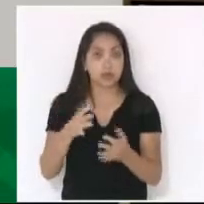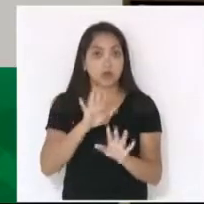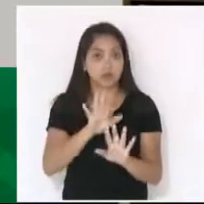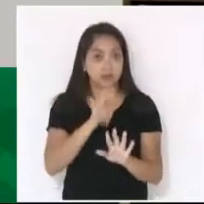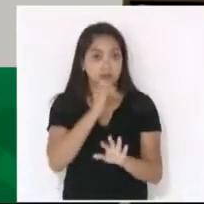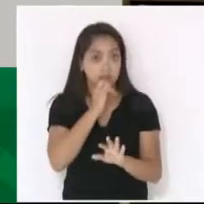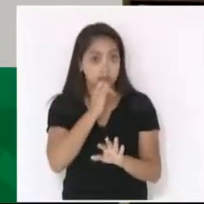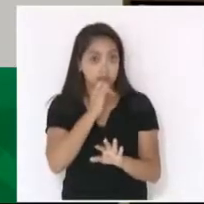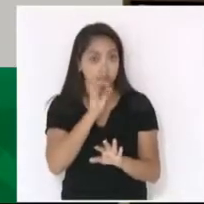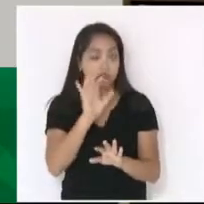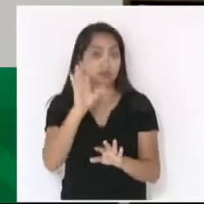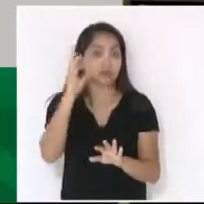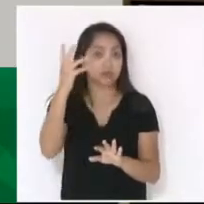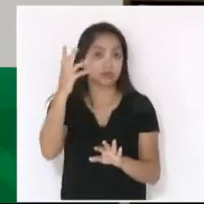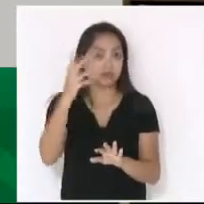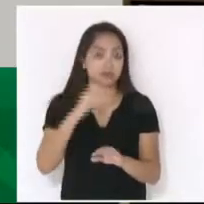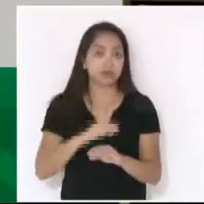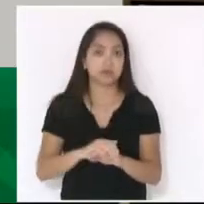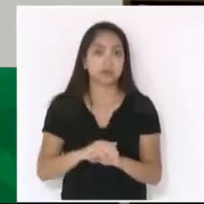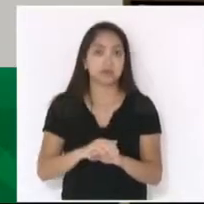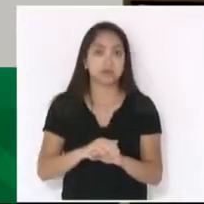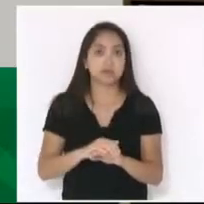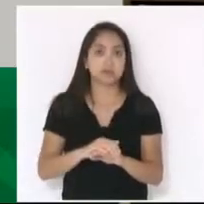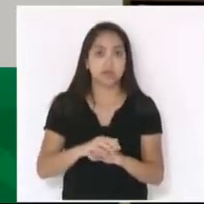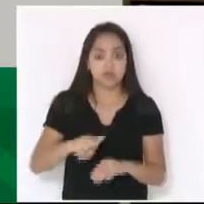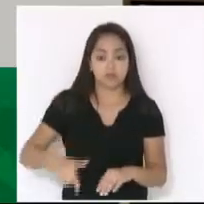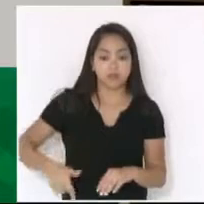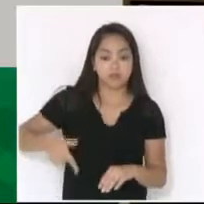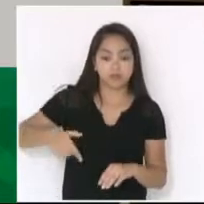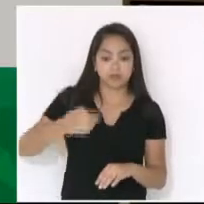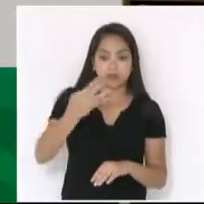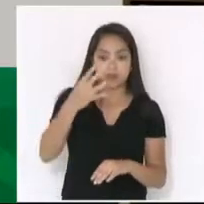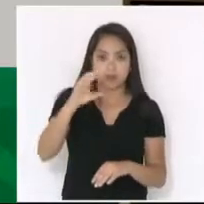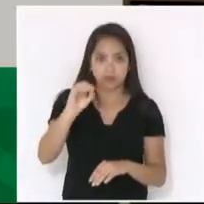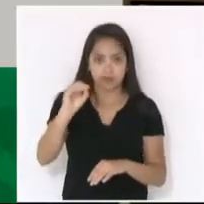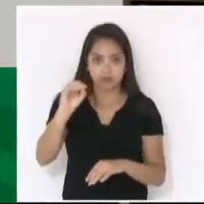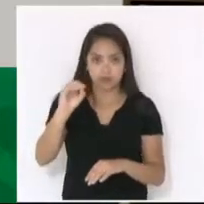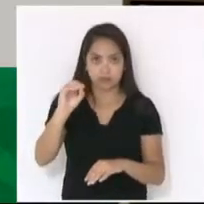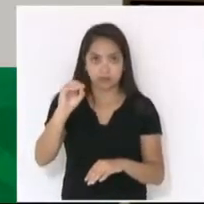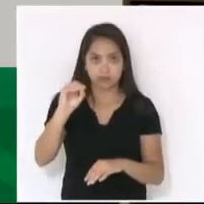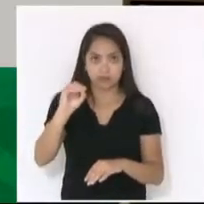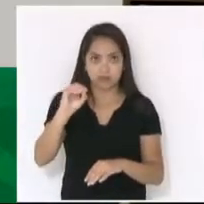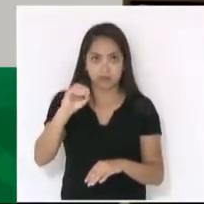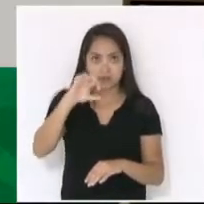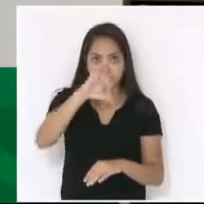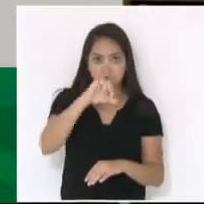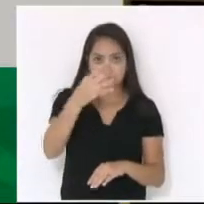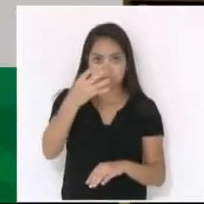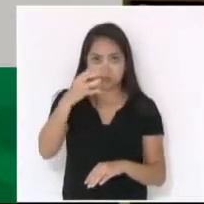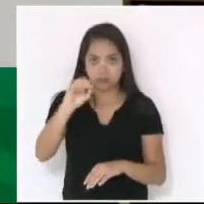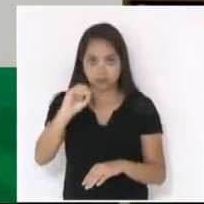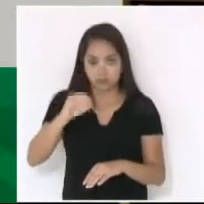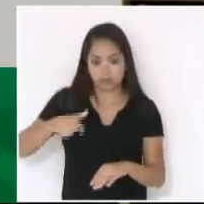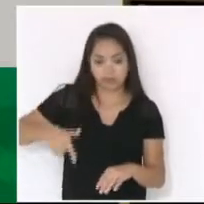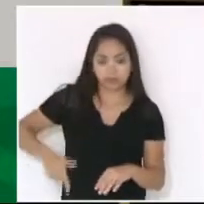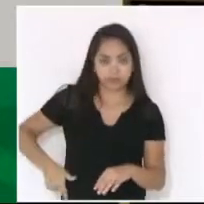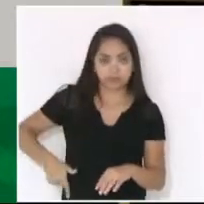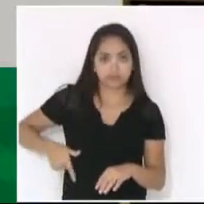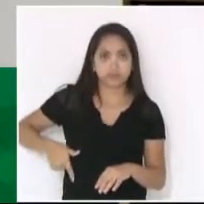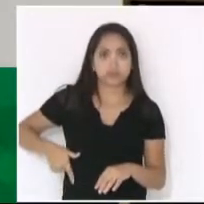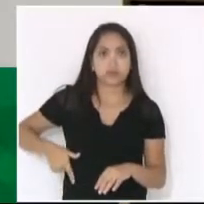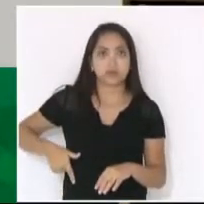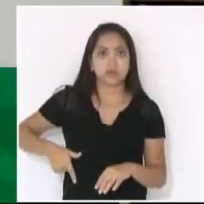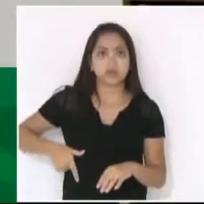dar um exemplo tá acontecendo Eu peguei o pistola 40 é uma 940 faz